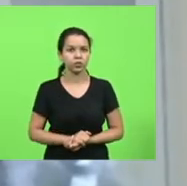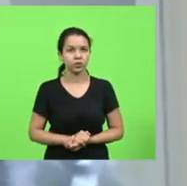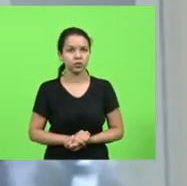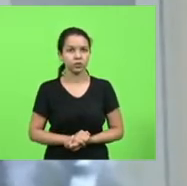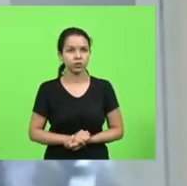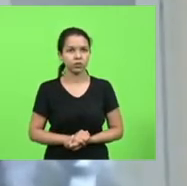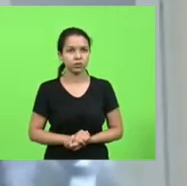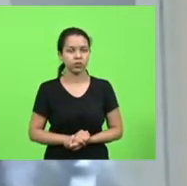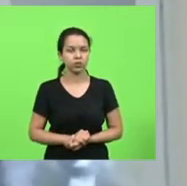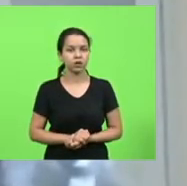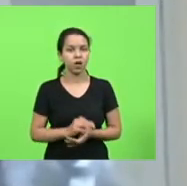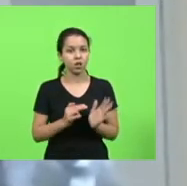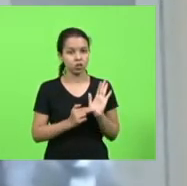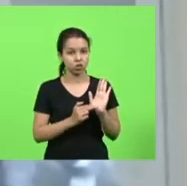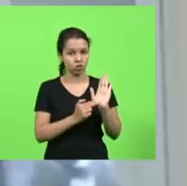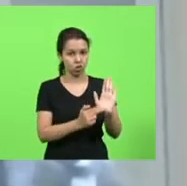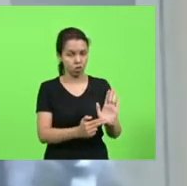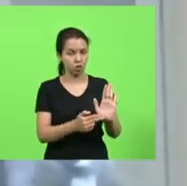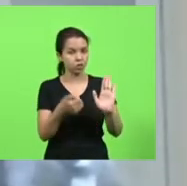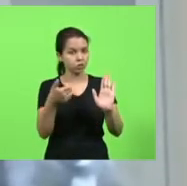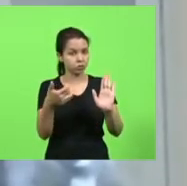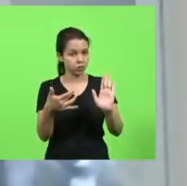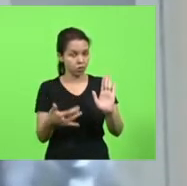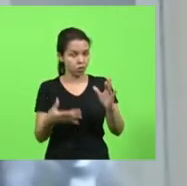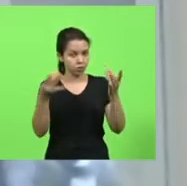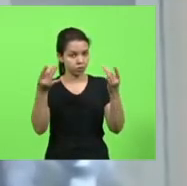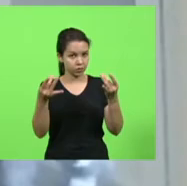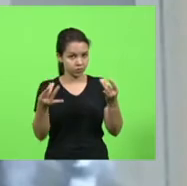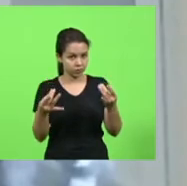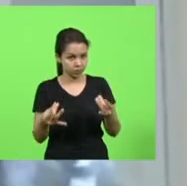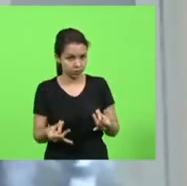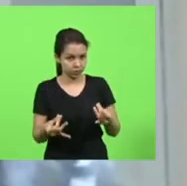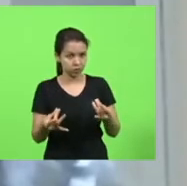essa nota trouxe especificamente, dentre outras,